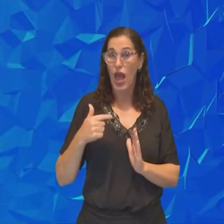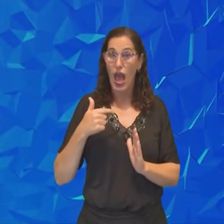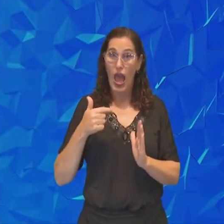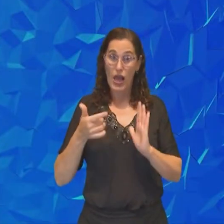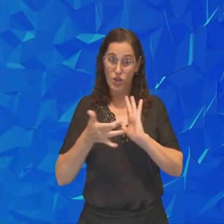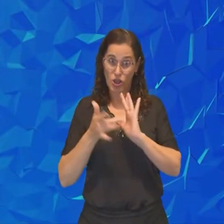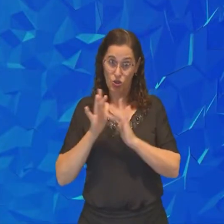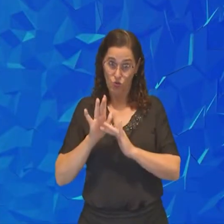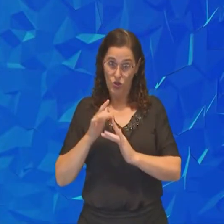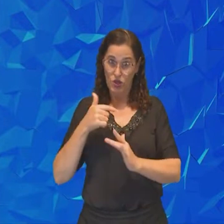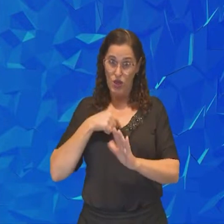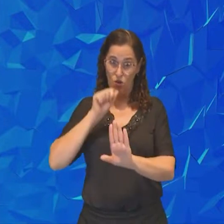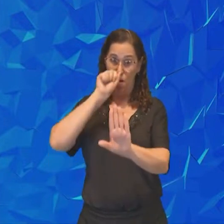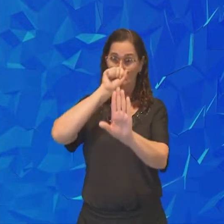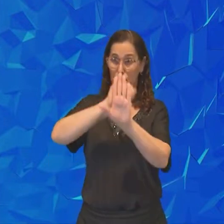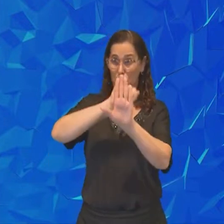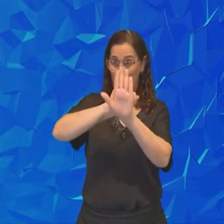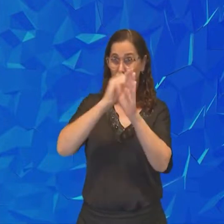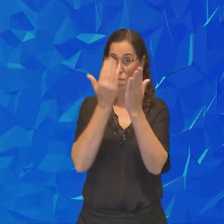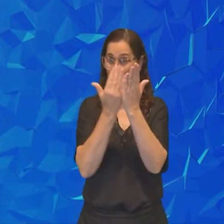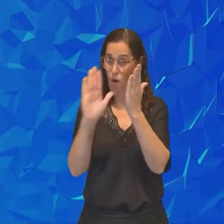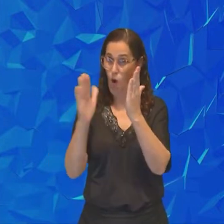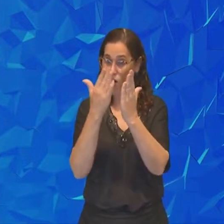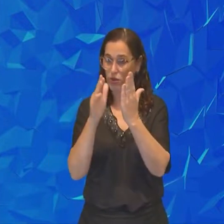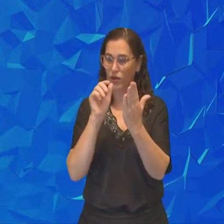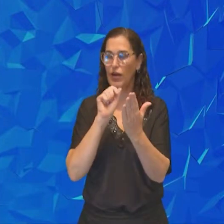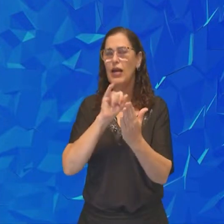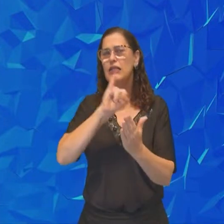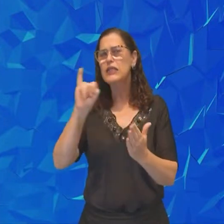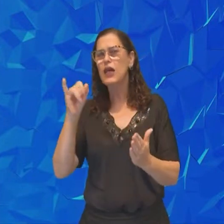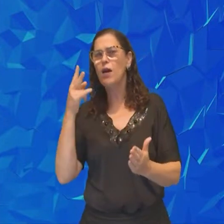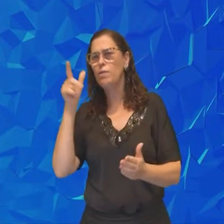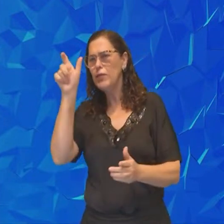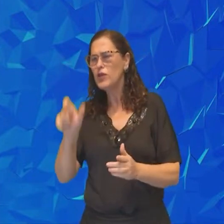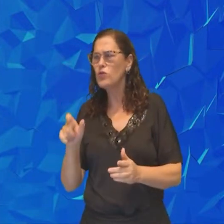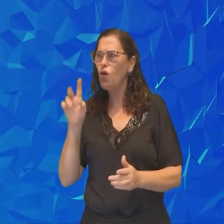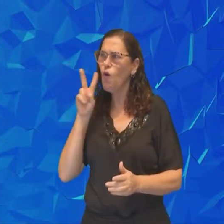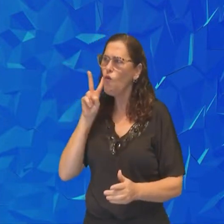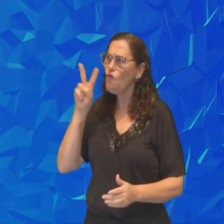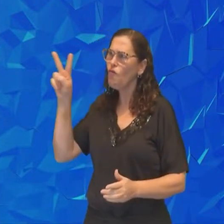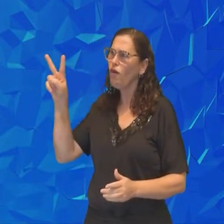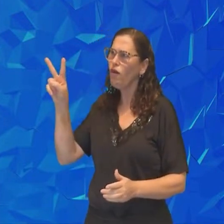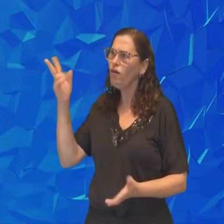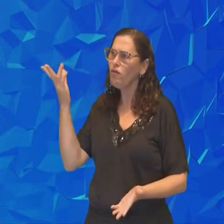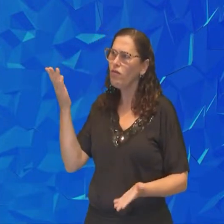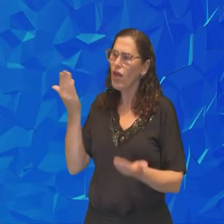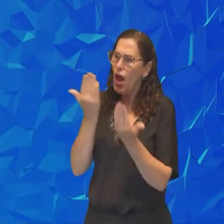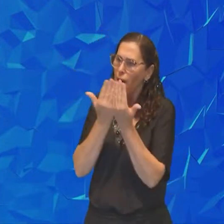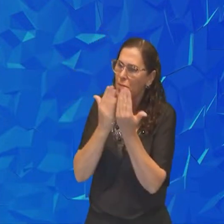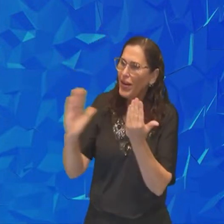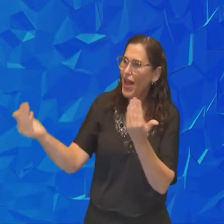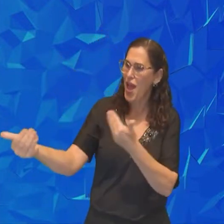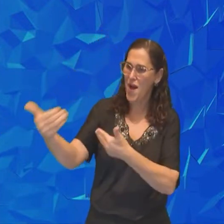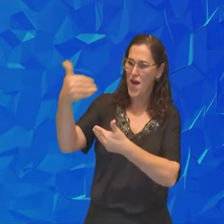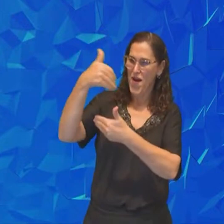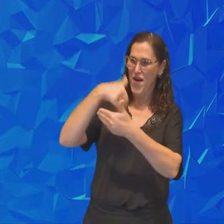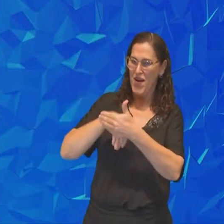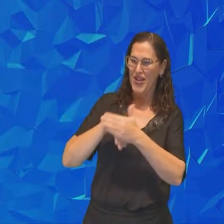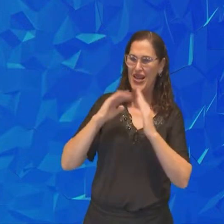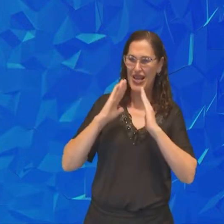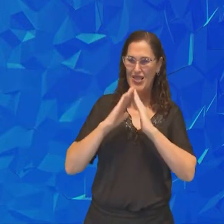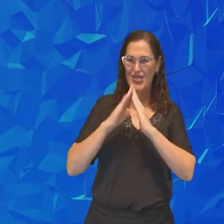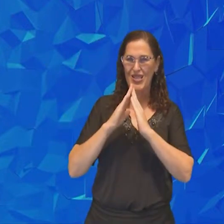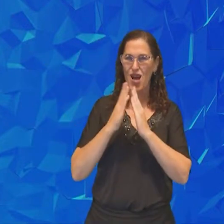à porta e bato. Se alguém ouvir a minha voz e abrir a porta, entrarei em sua